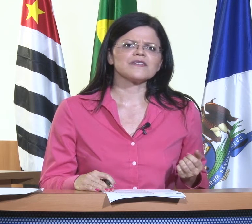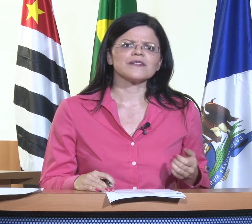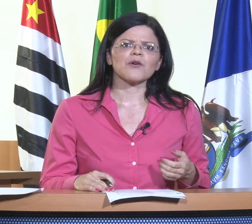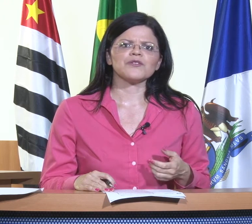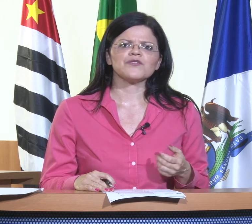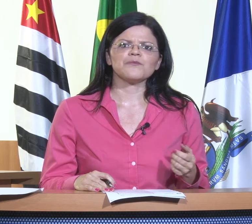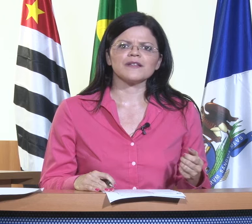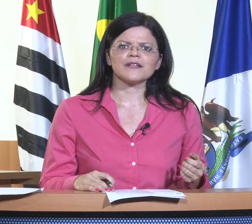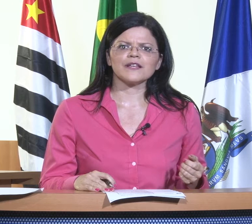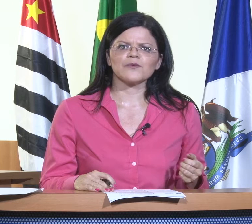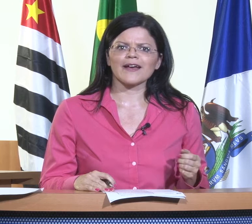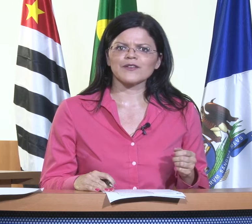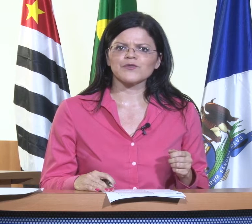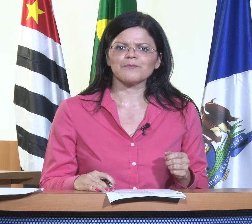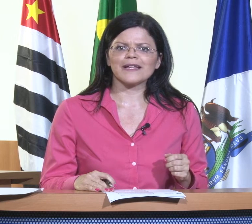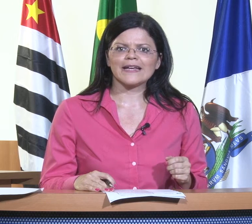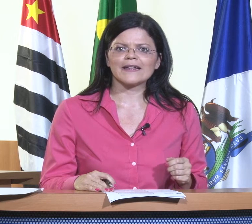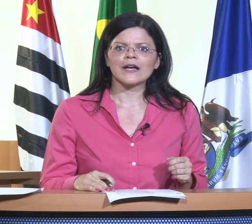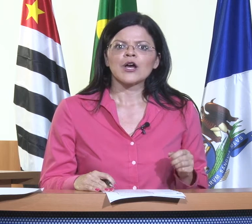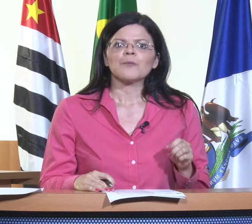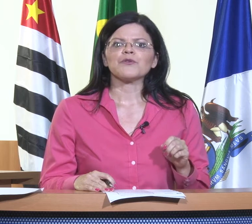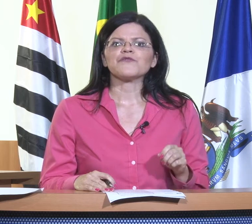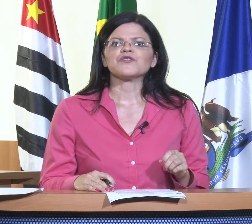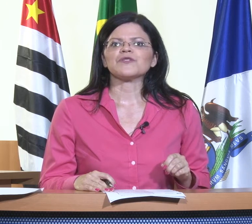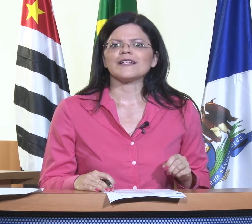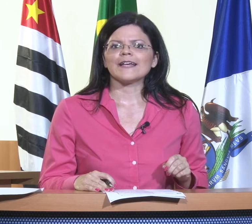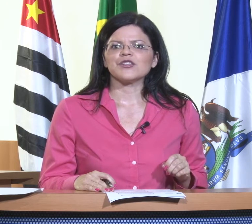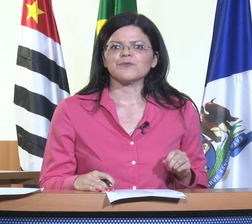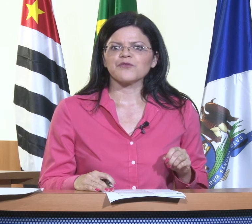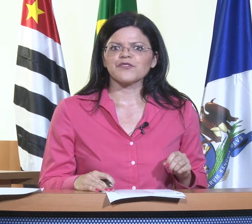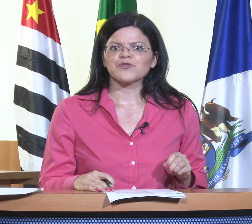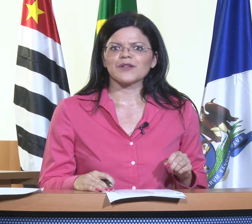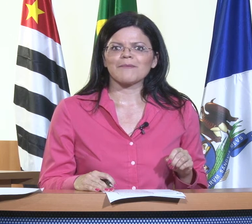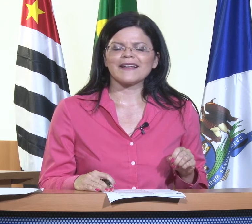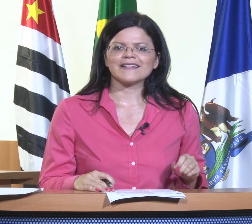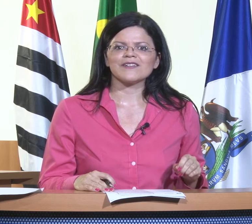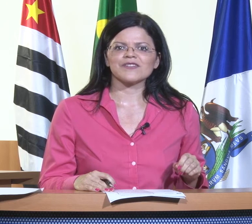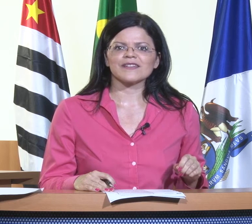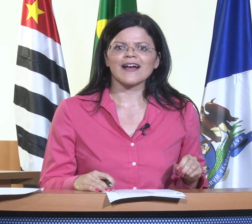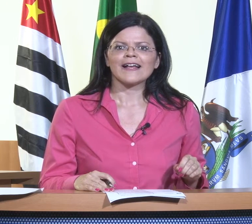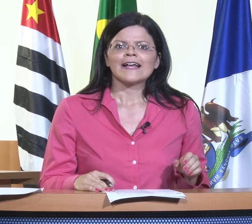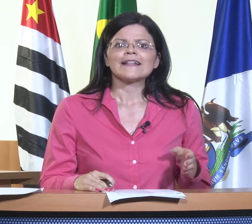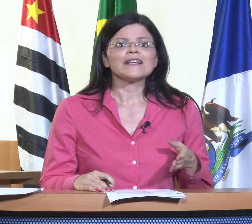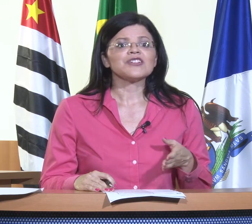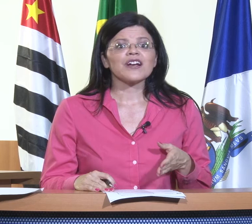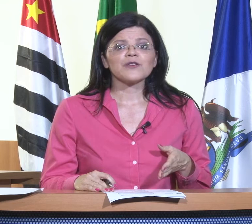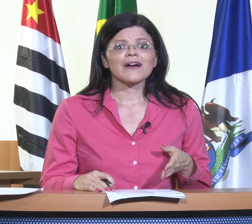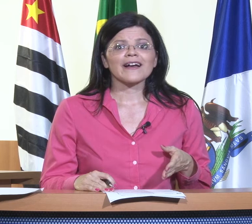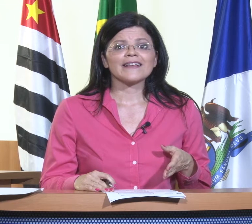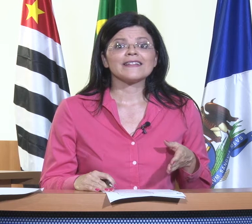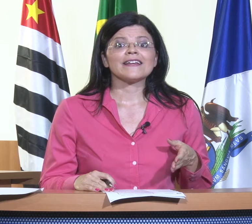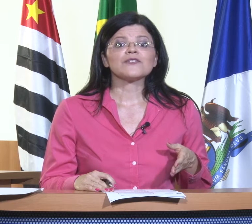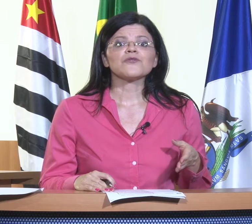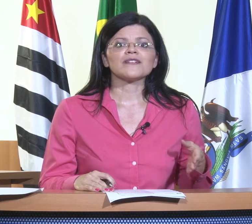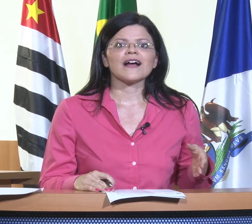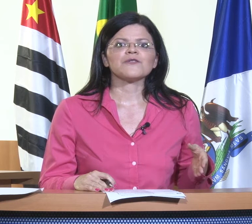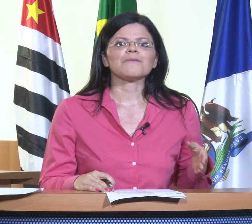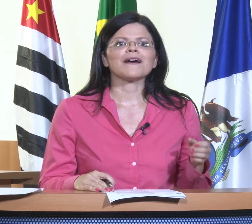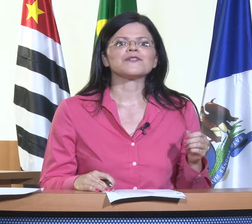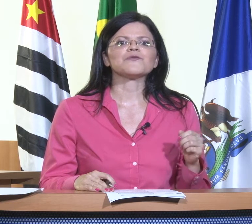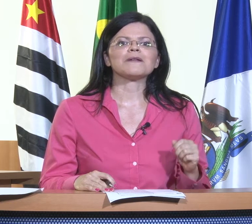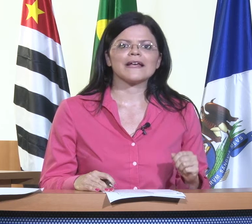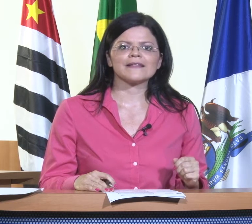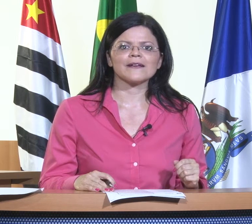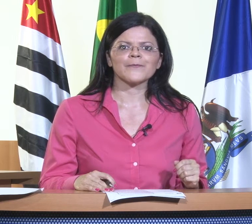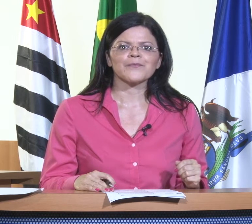os petistas Maurício Brinquinho, Laércio Pereira, professor Eneide e professora Marisa de Sá deixaram a casa e retornaram